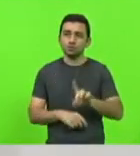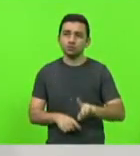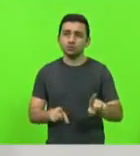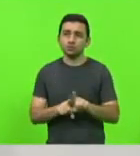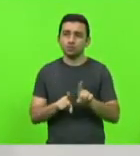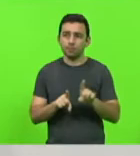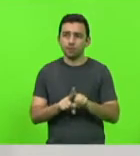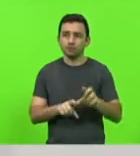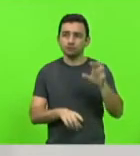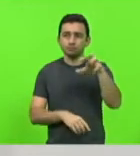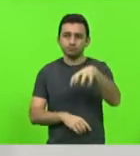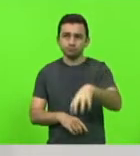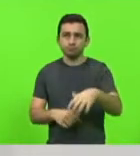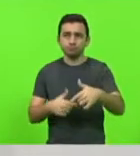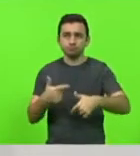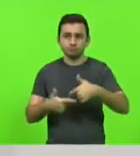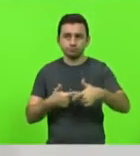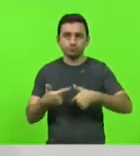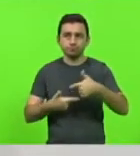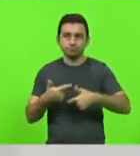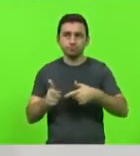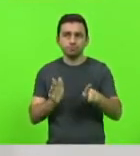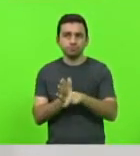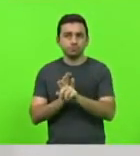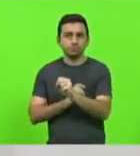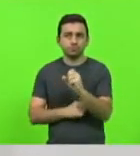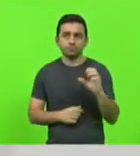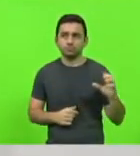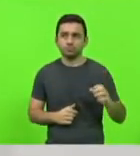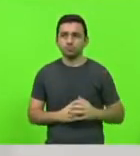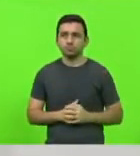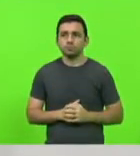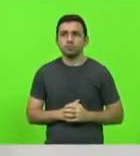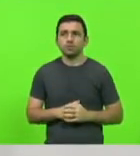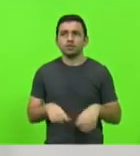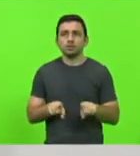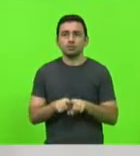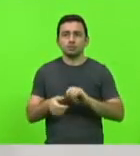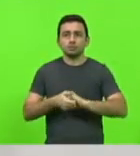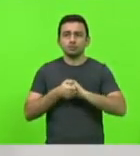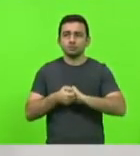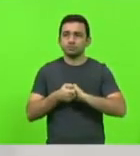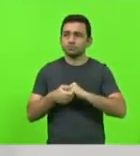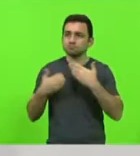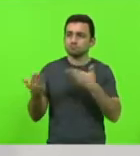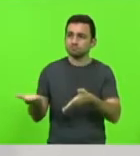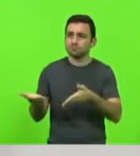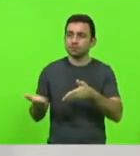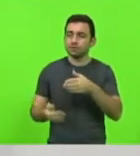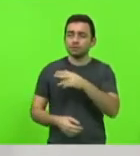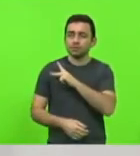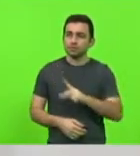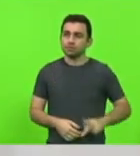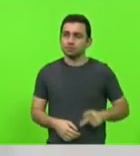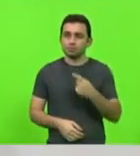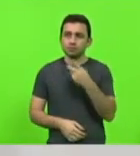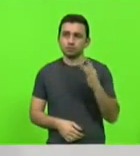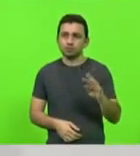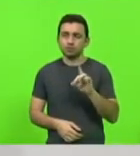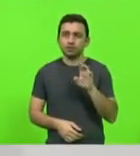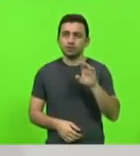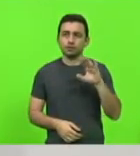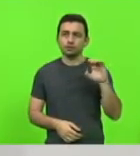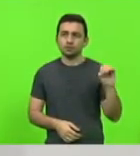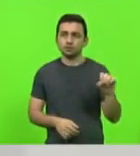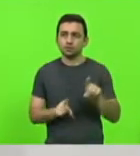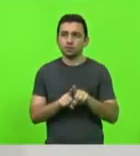Central Única dos Trabalhadores de Santa Catarina. Cumprimento o presidente do PT de Santa Catarina, companheiro Décio Lima,